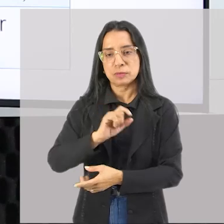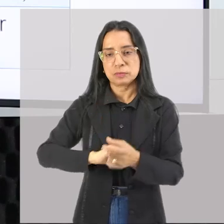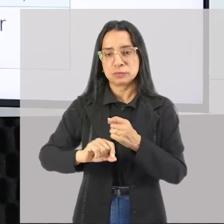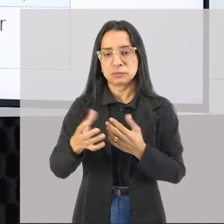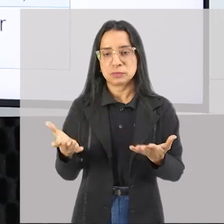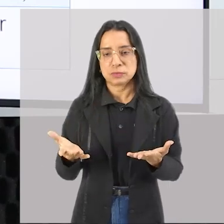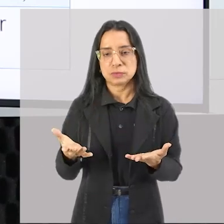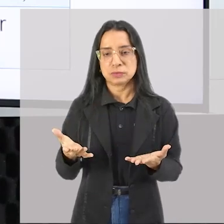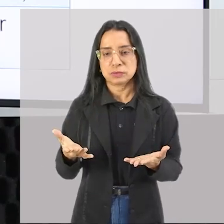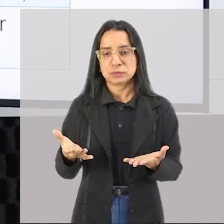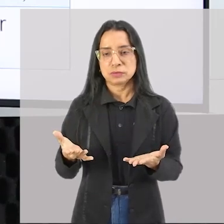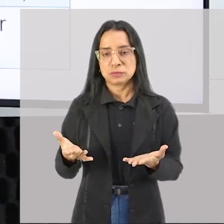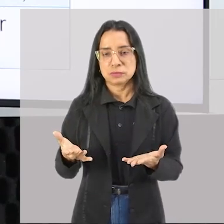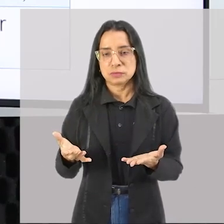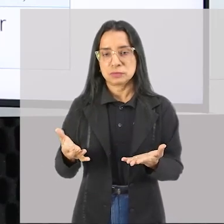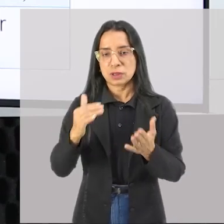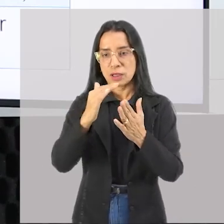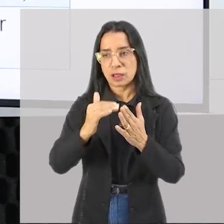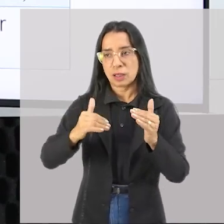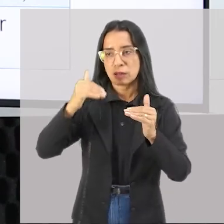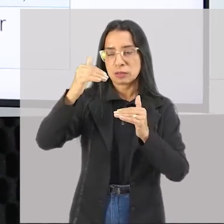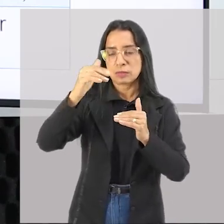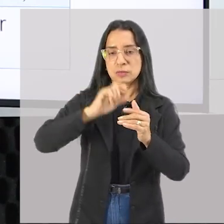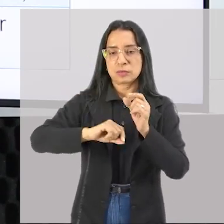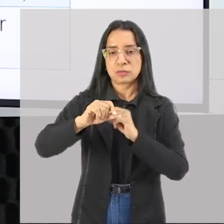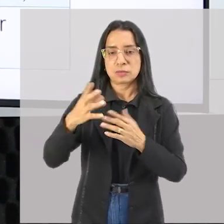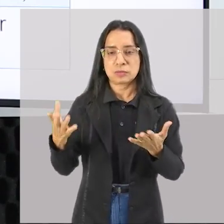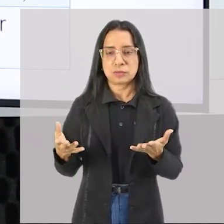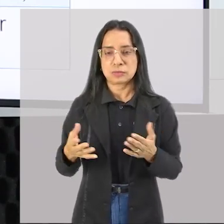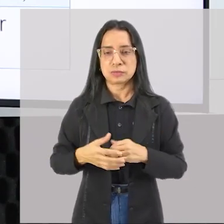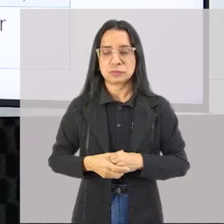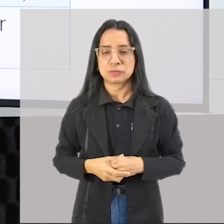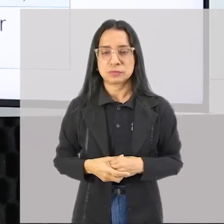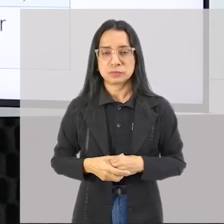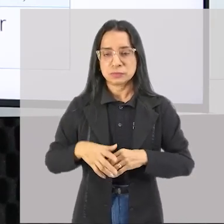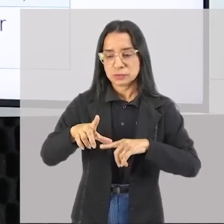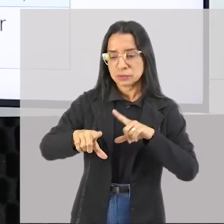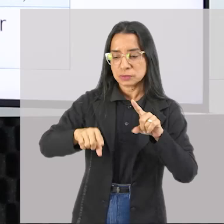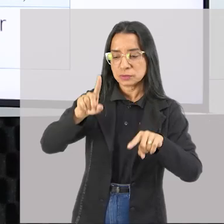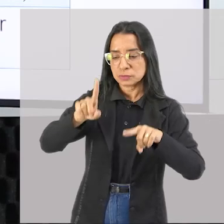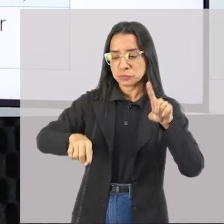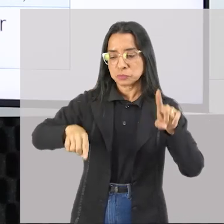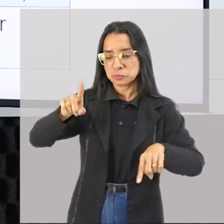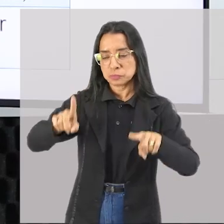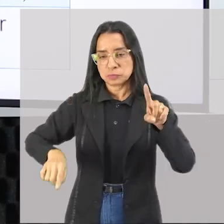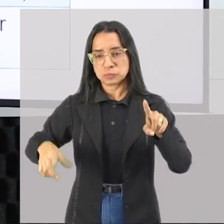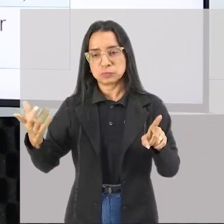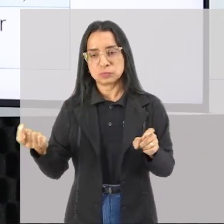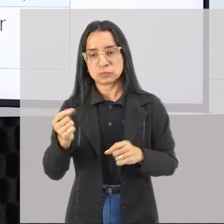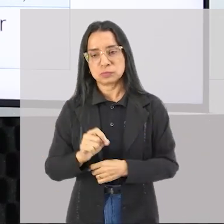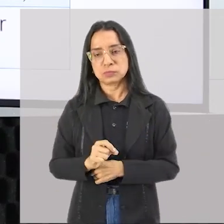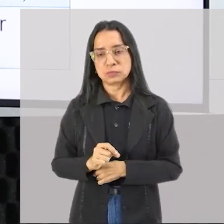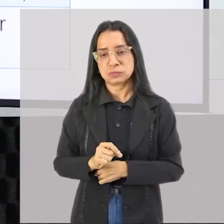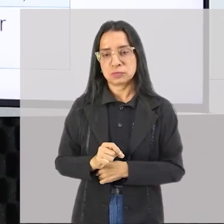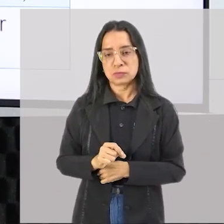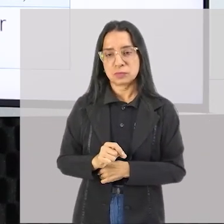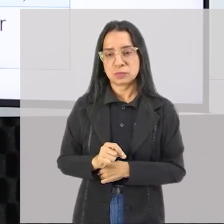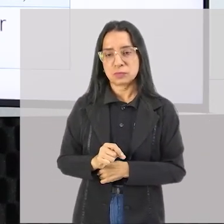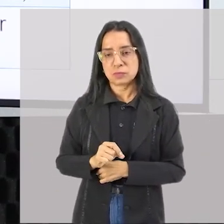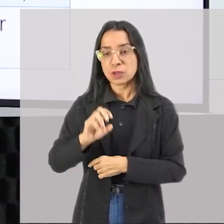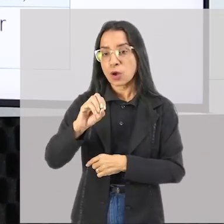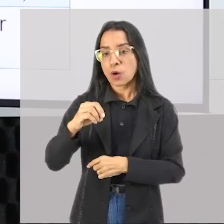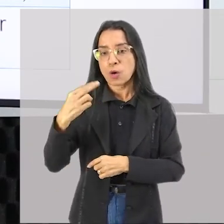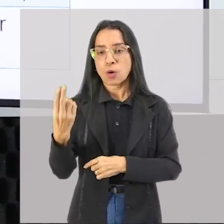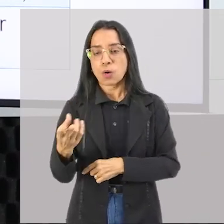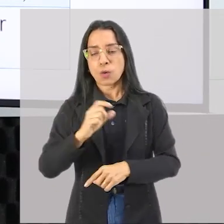especialmente. Above all, acima de tudo. Alternativa ou alternância, eu tenho or, que é o